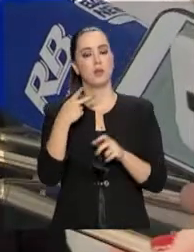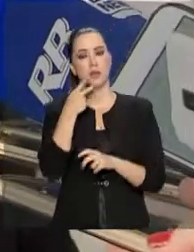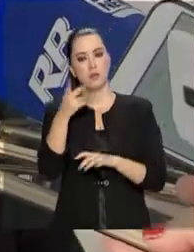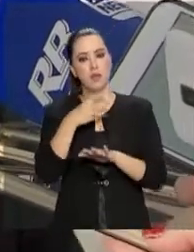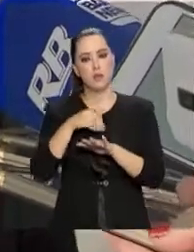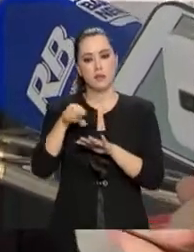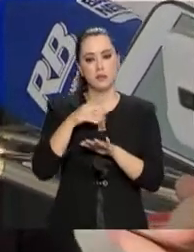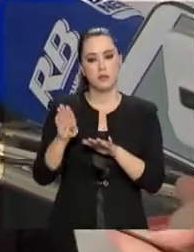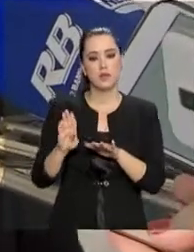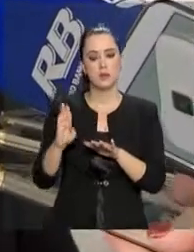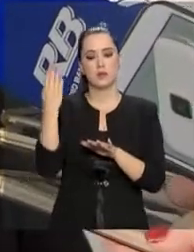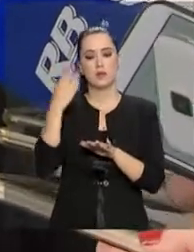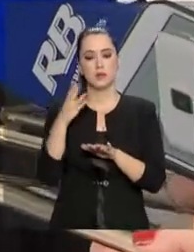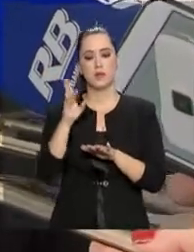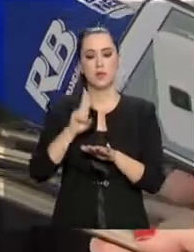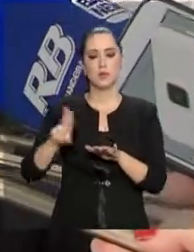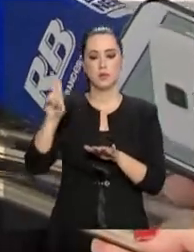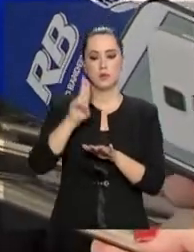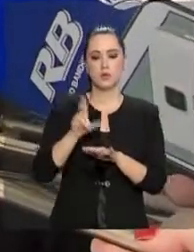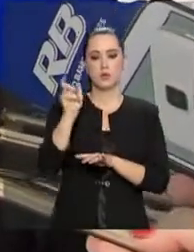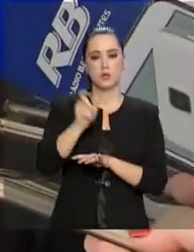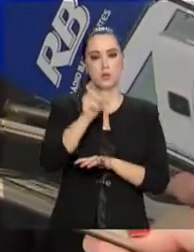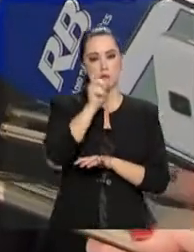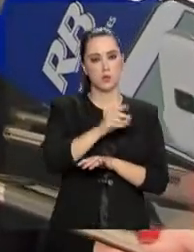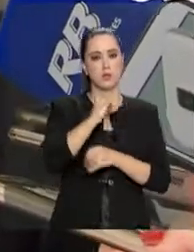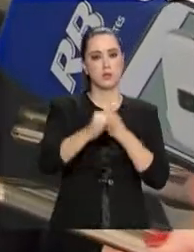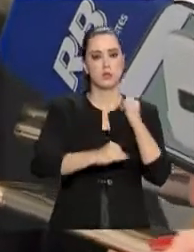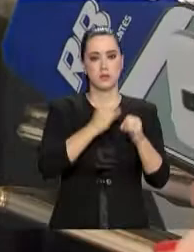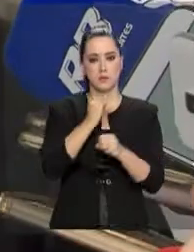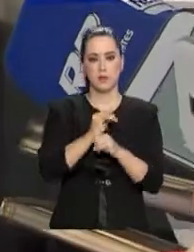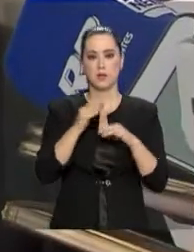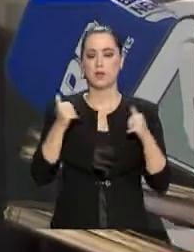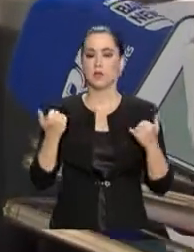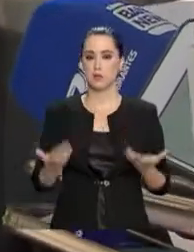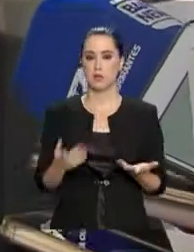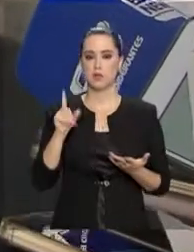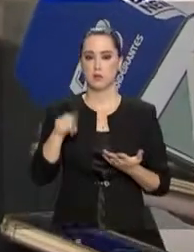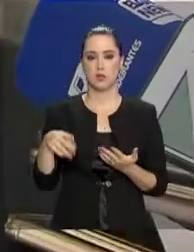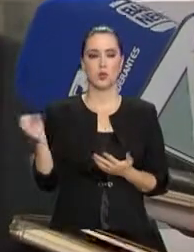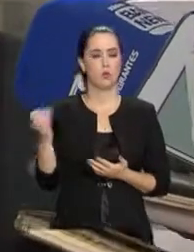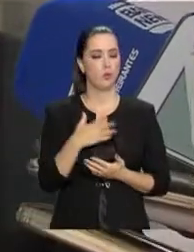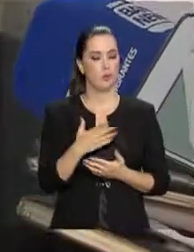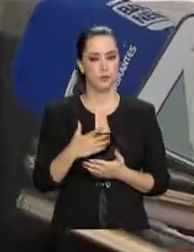falsas, da utilização pelos usuários da internet. Um tema, portanto, atualíssimo.